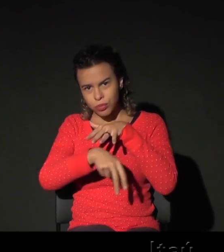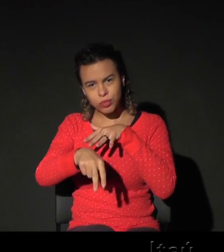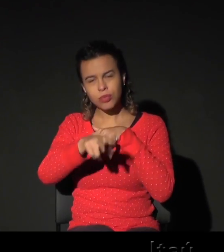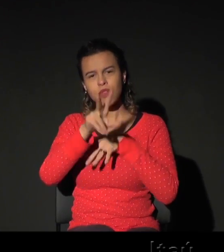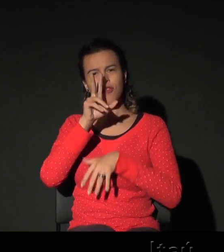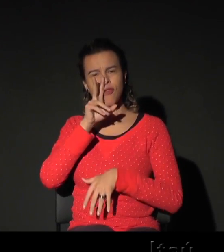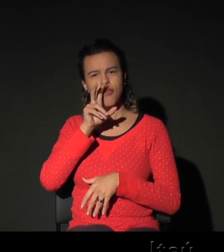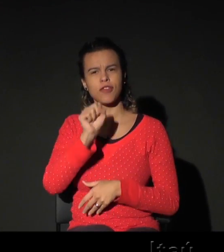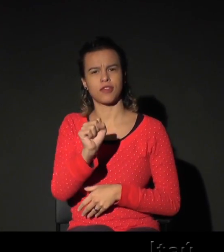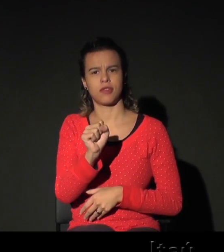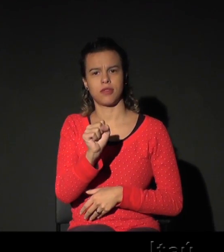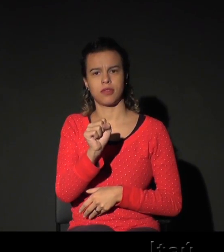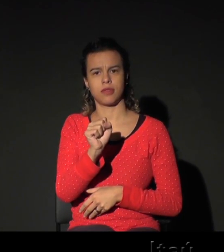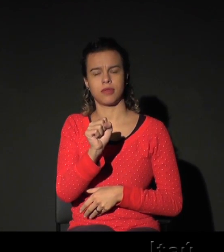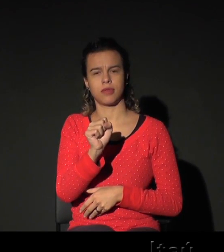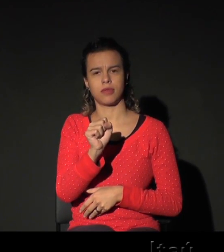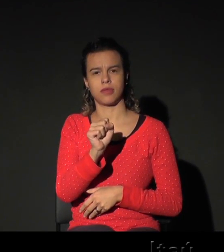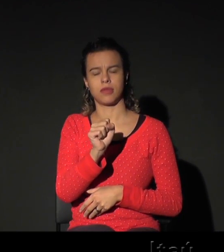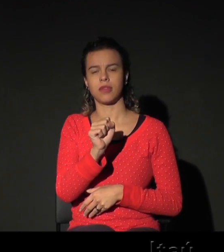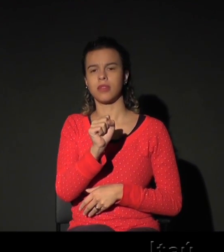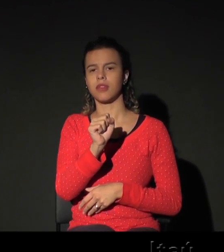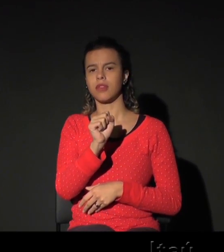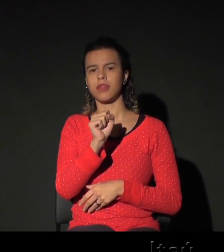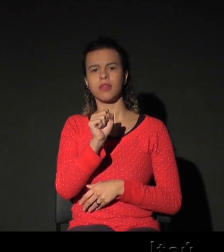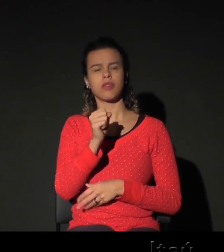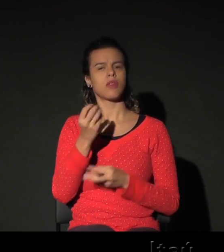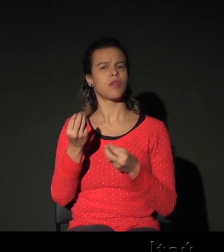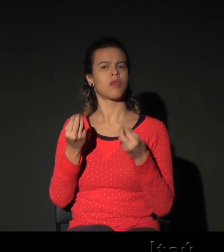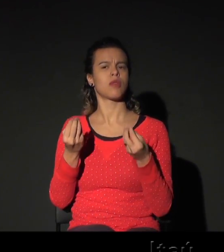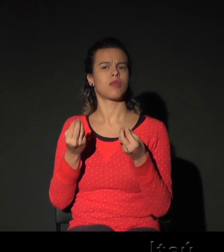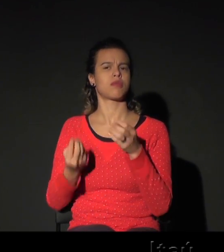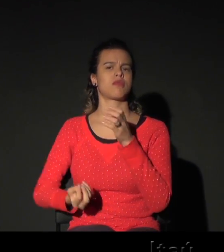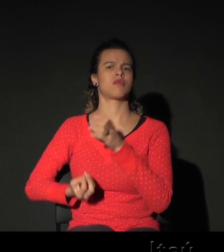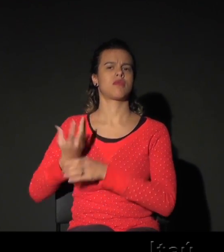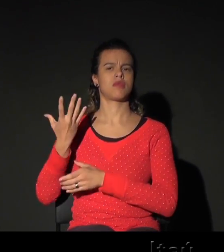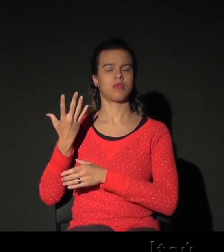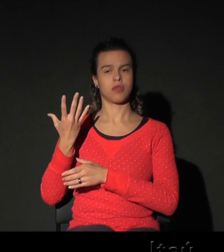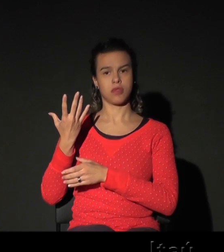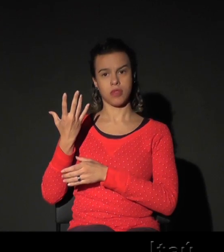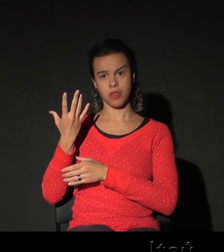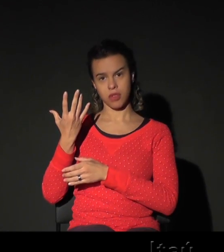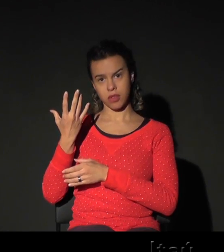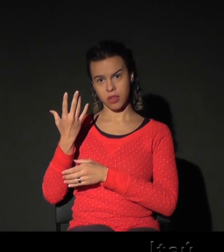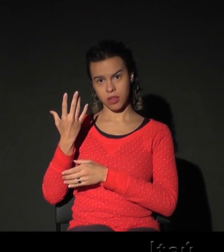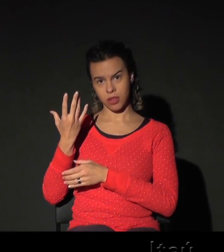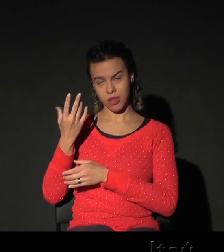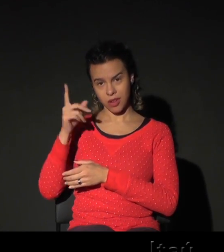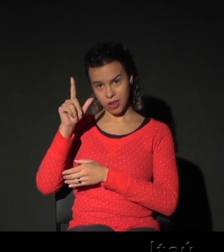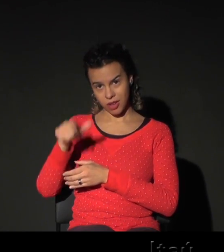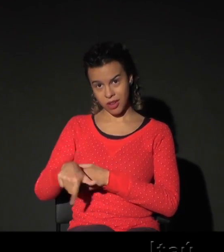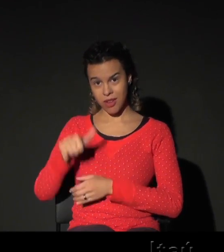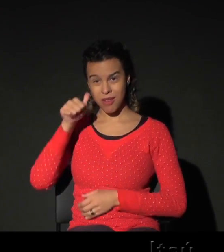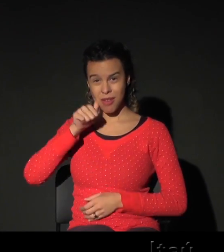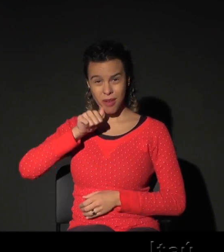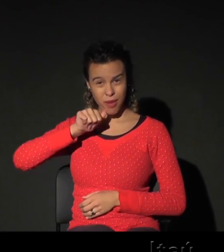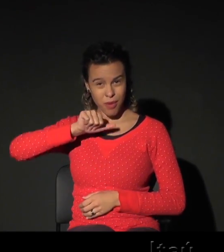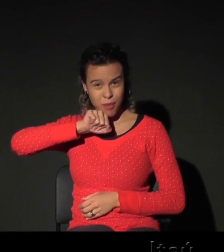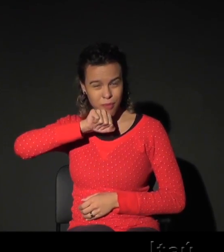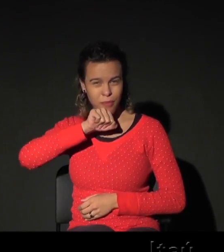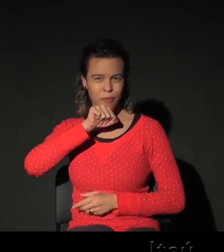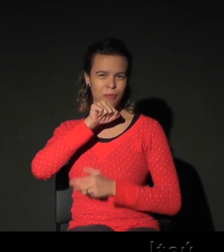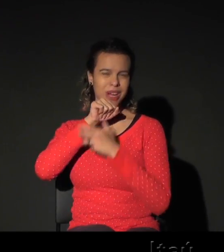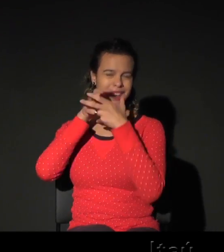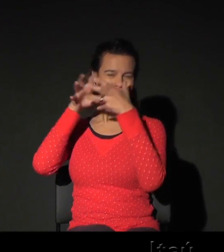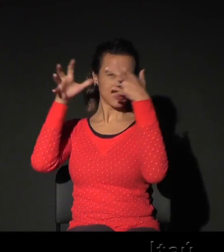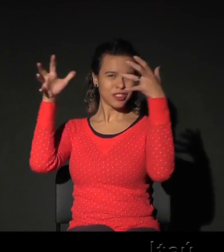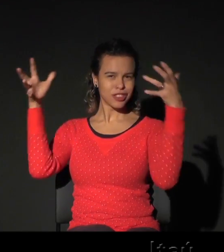essa força essa força que vem da onde vem do da grande mãe da